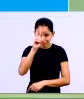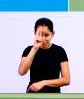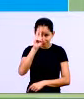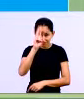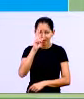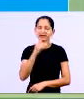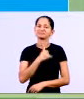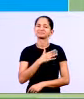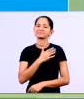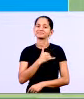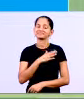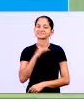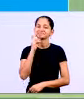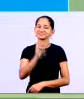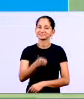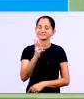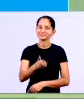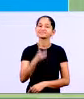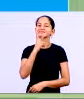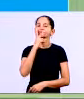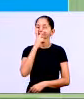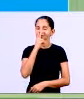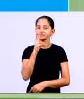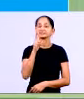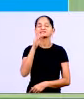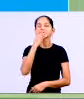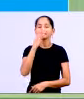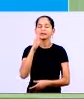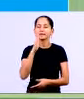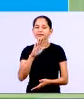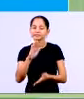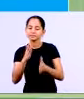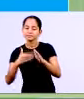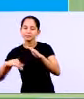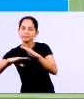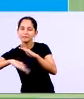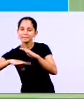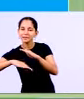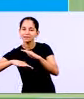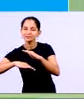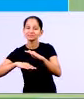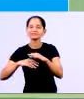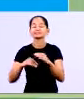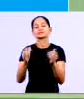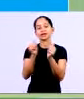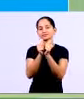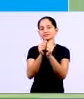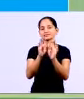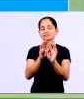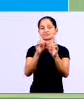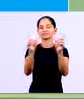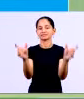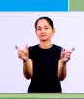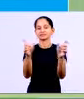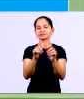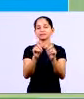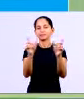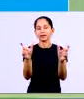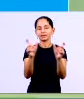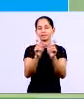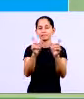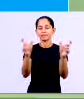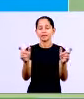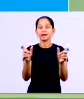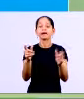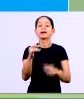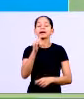é racista, sub é mesmo inferior, então, abaixo, então, separado. Sub-raça, sub-região, cir